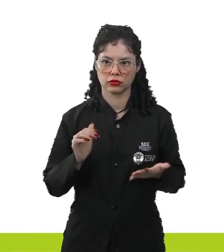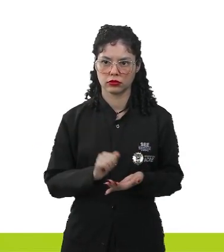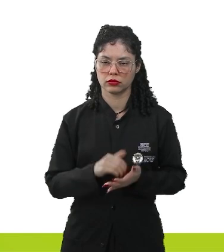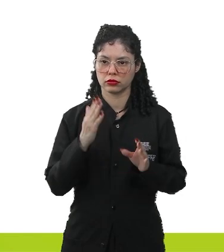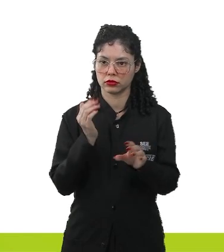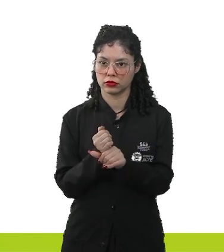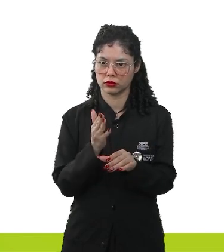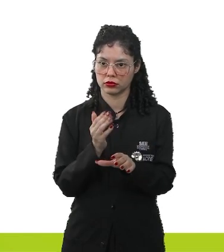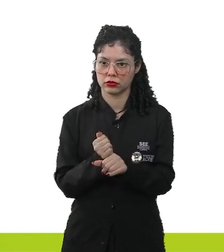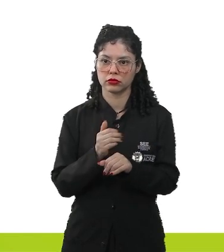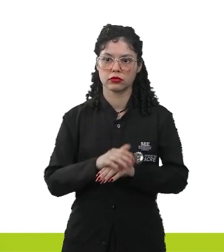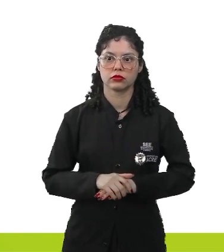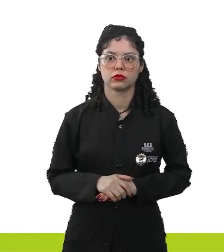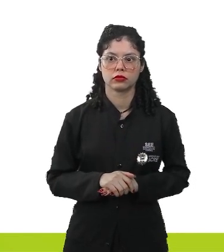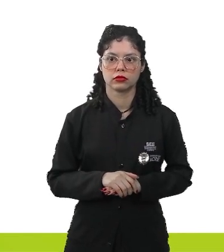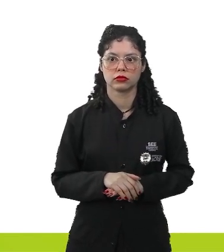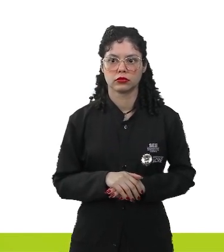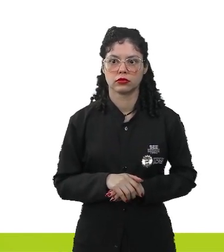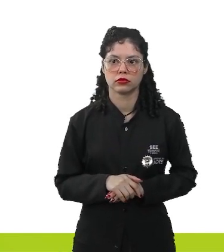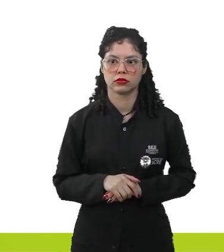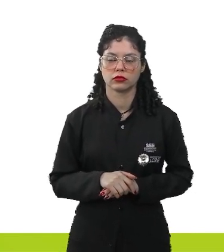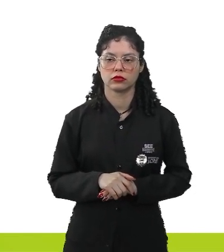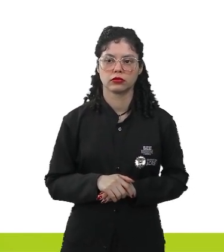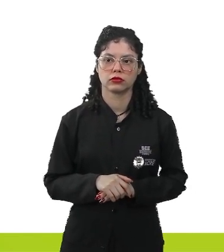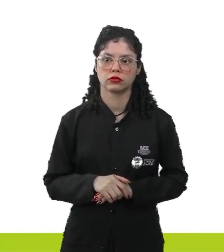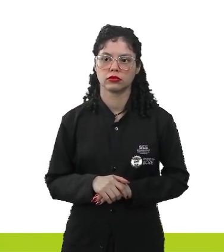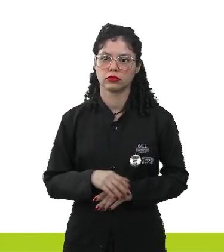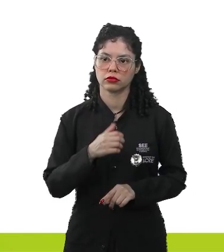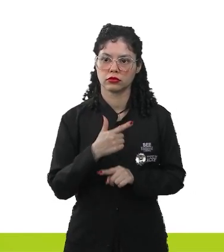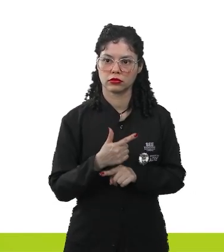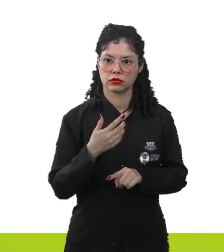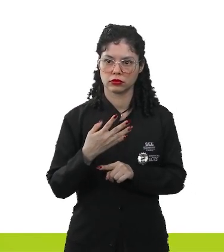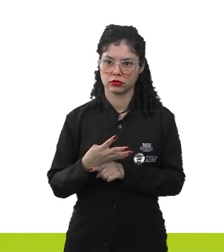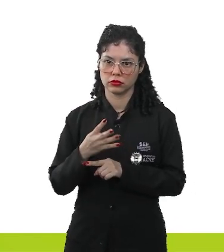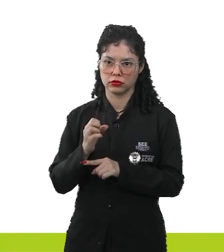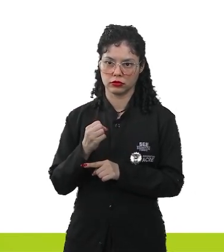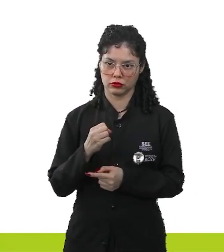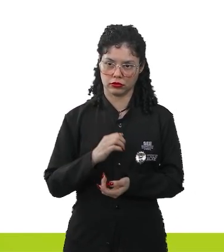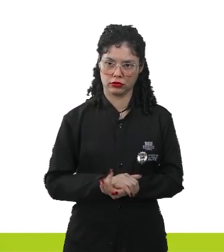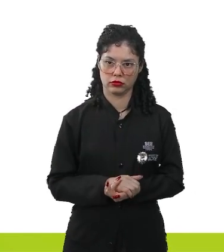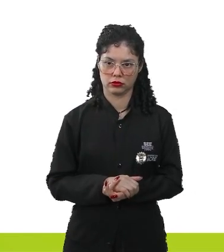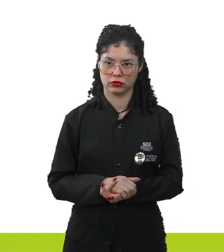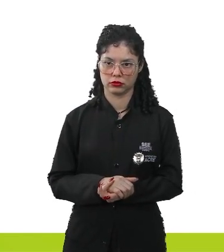soma. 1 vezes 248,